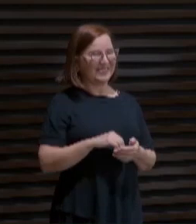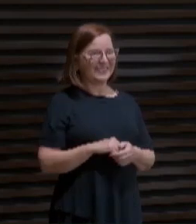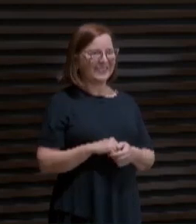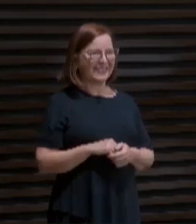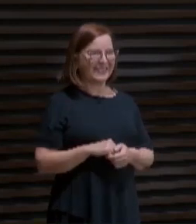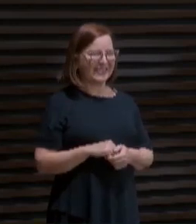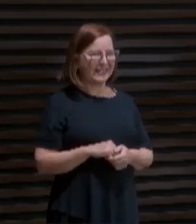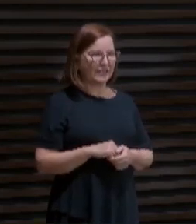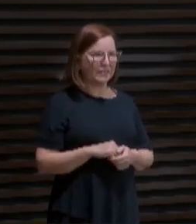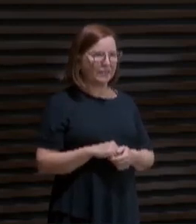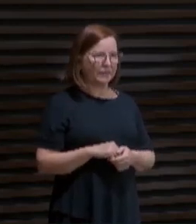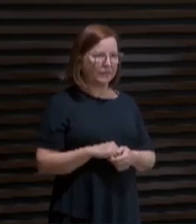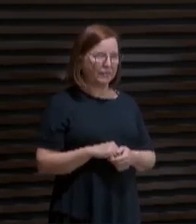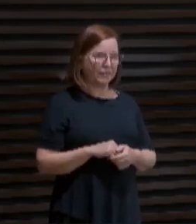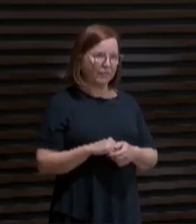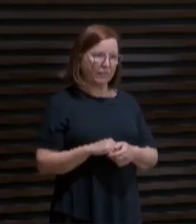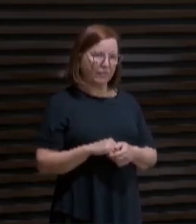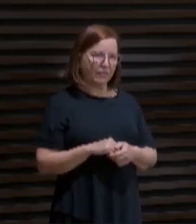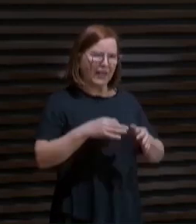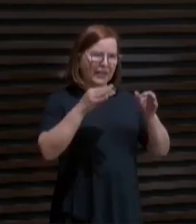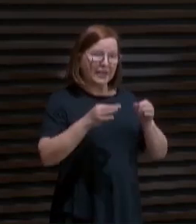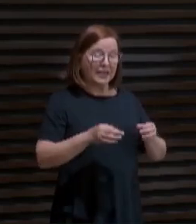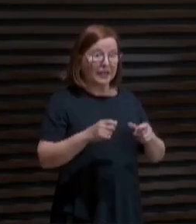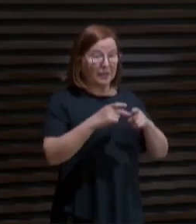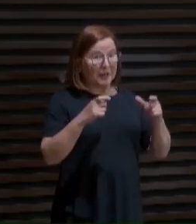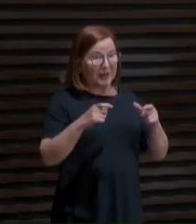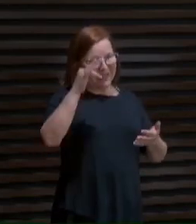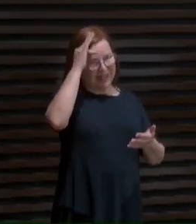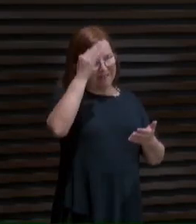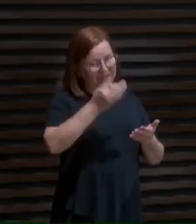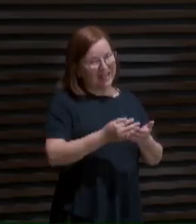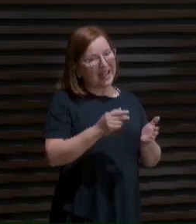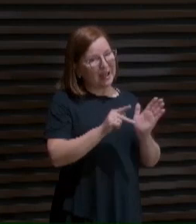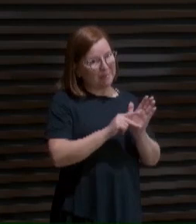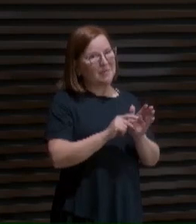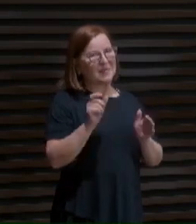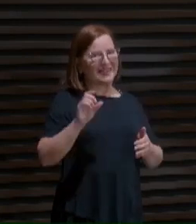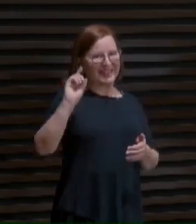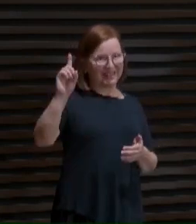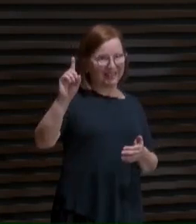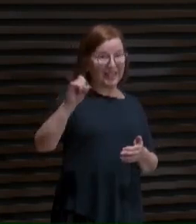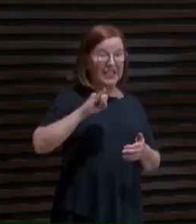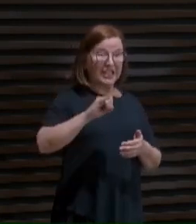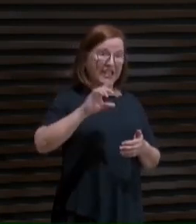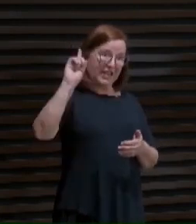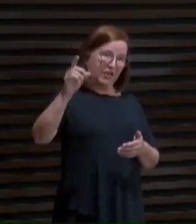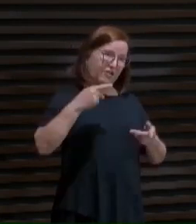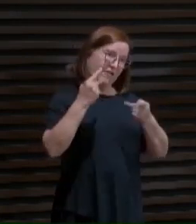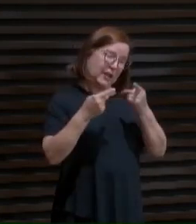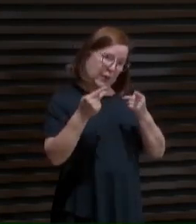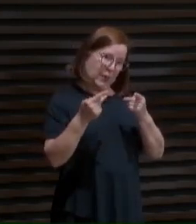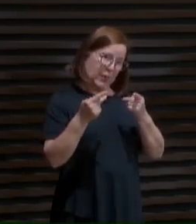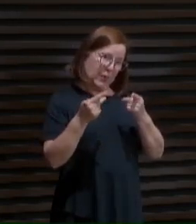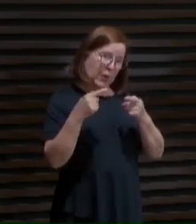A evidência mais segura, portanto, da palavra da fé é a própria palavra de Deus. Se Deus diz uma coisa, nós